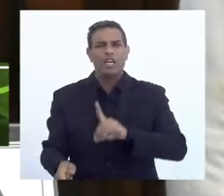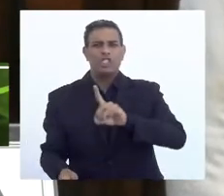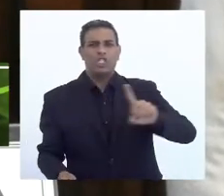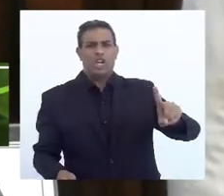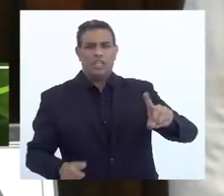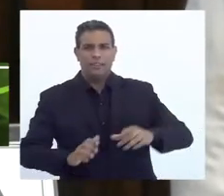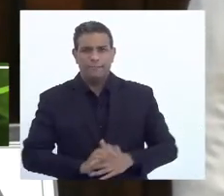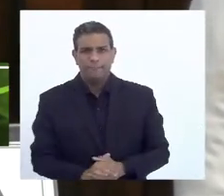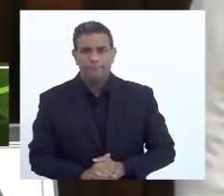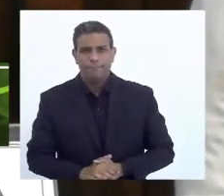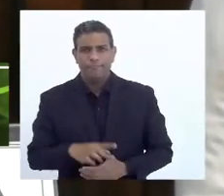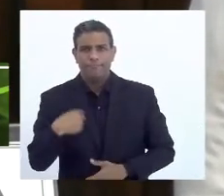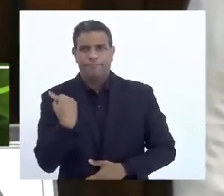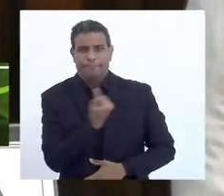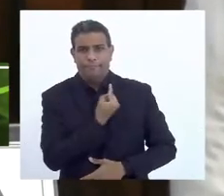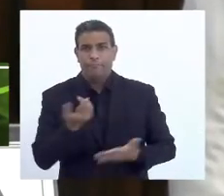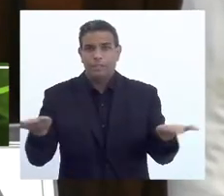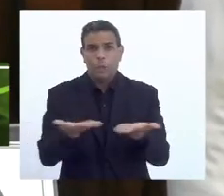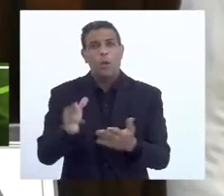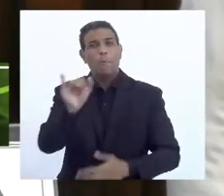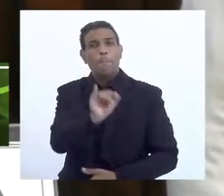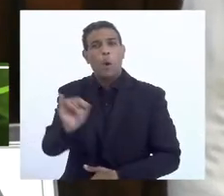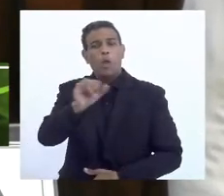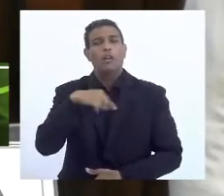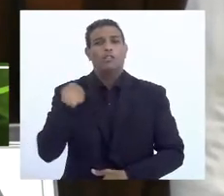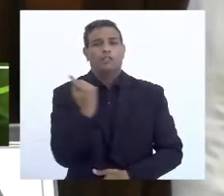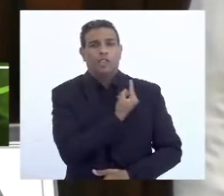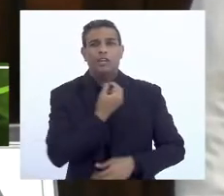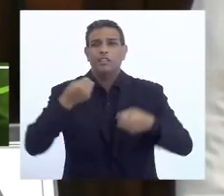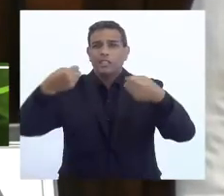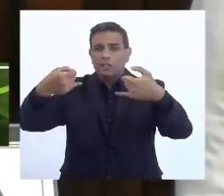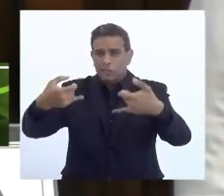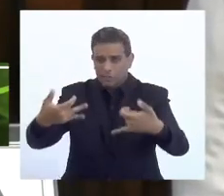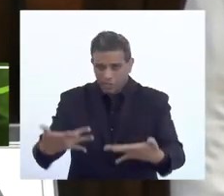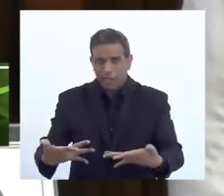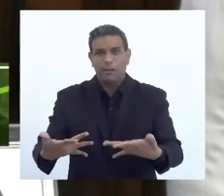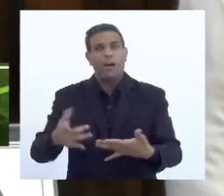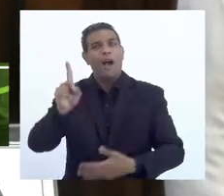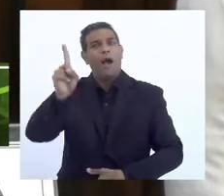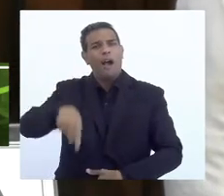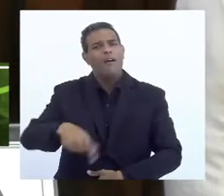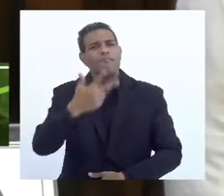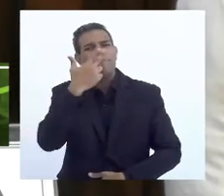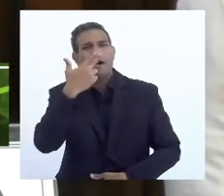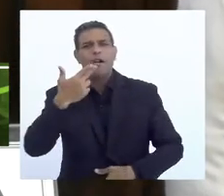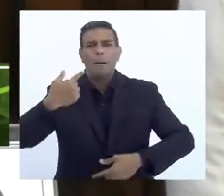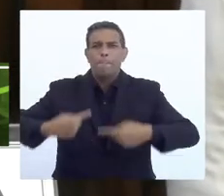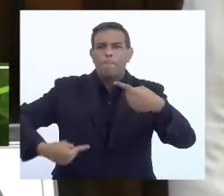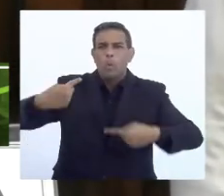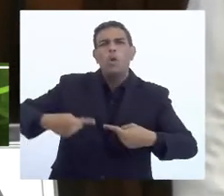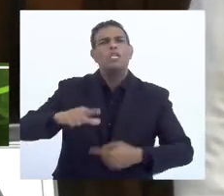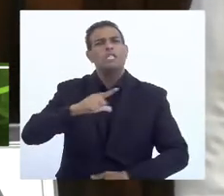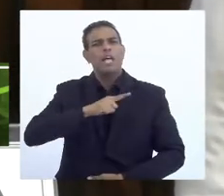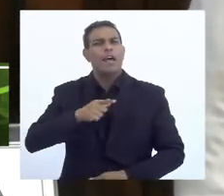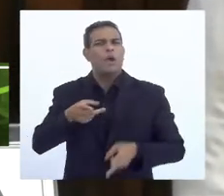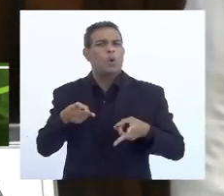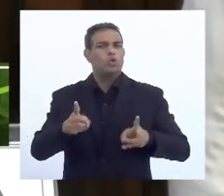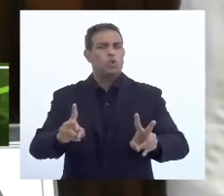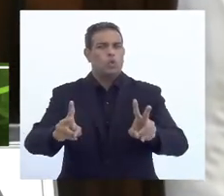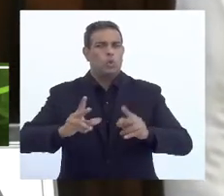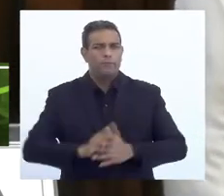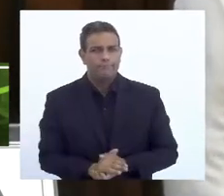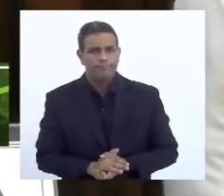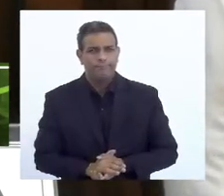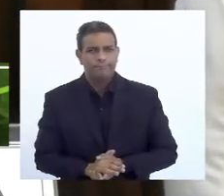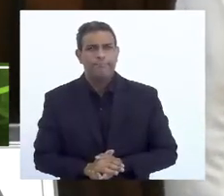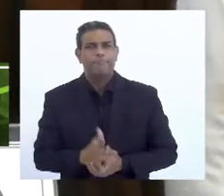extrema-direita. E aqui eu acho que é uma outra questão importante que nós falemos. É verdade que a violência política de gênero sempre existiu. Várias de